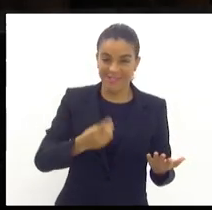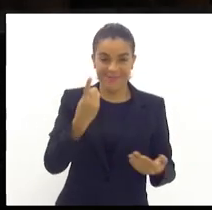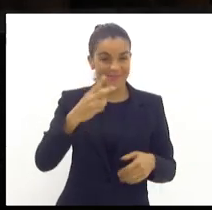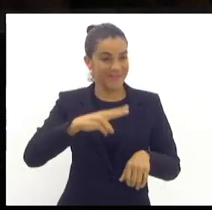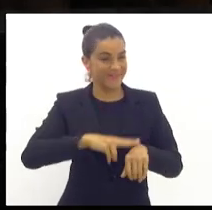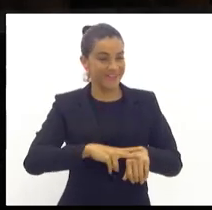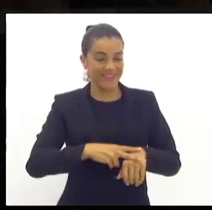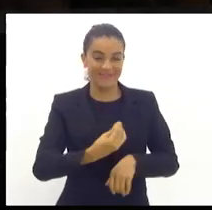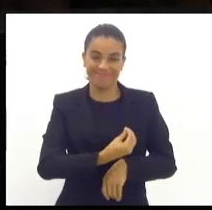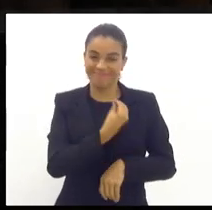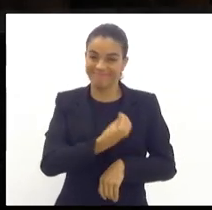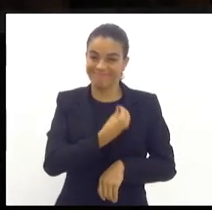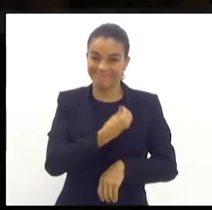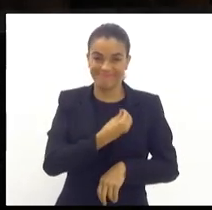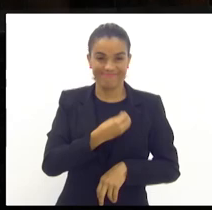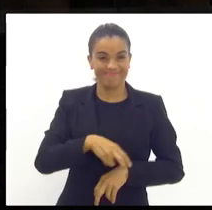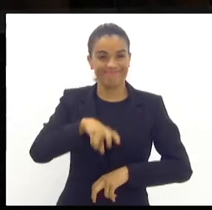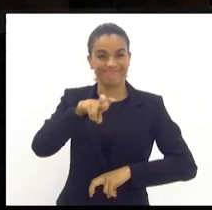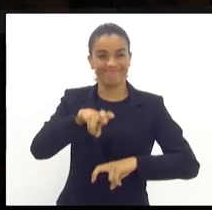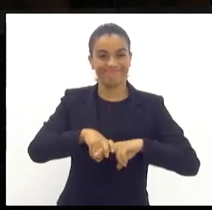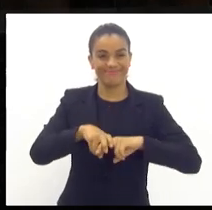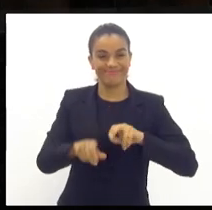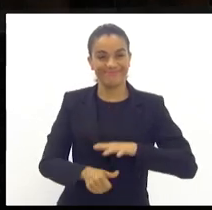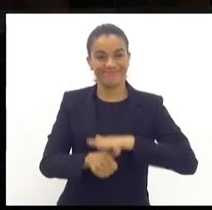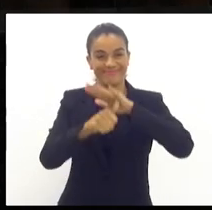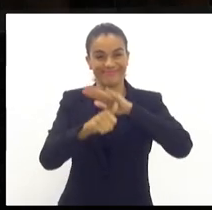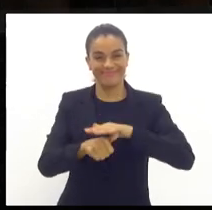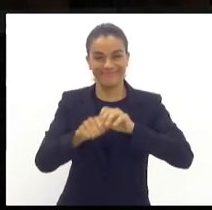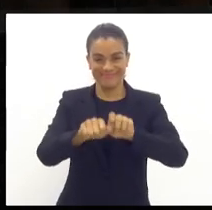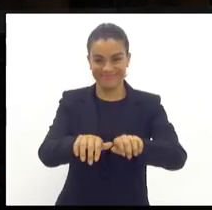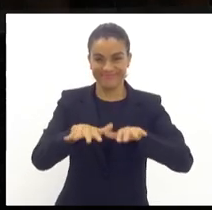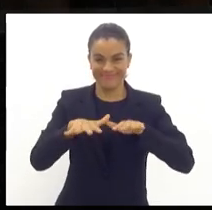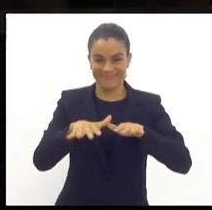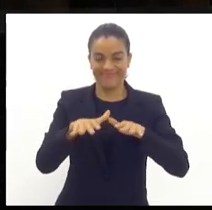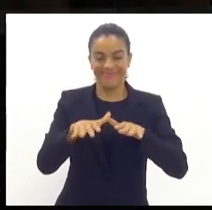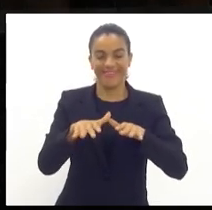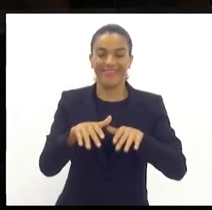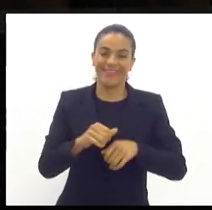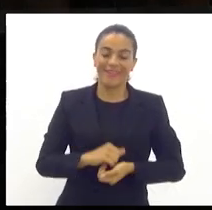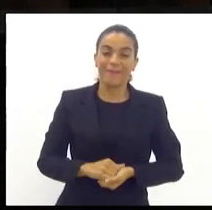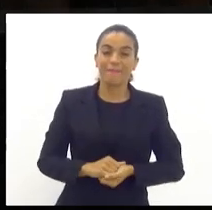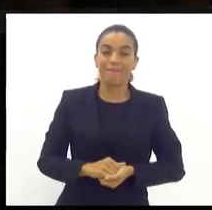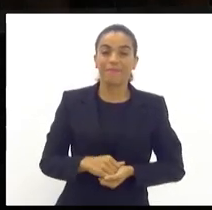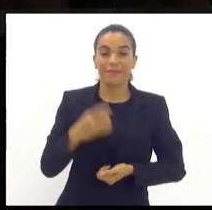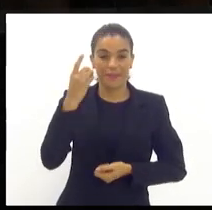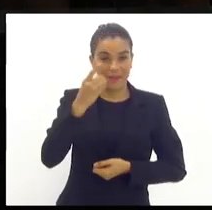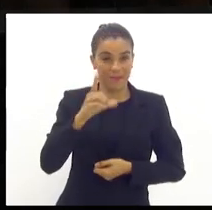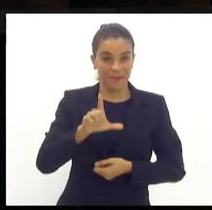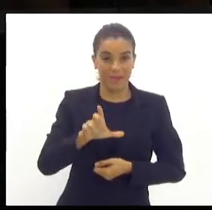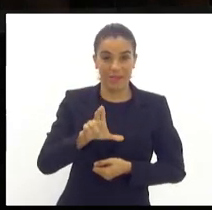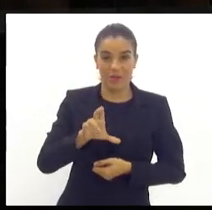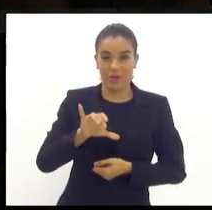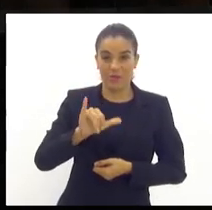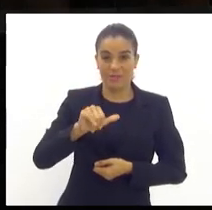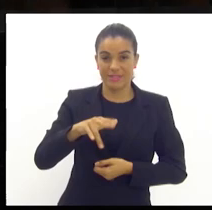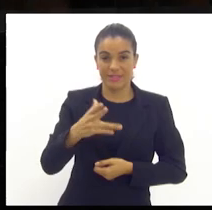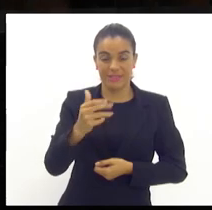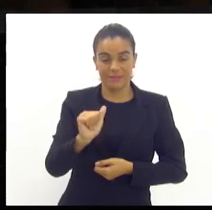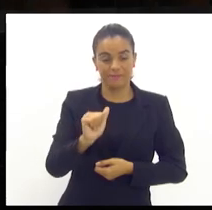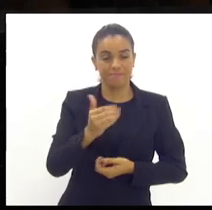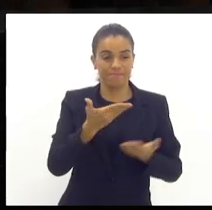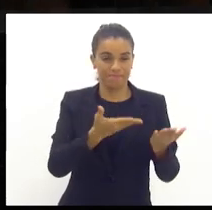preside o expediente inicial. Minha companheira, deputada Lucinha,